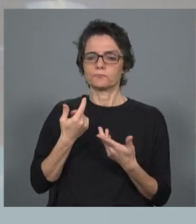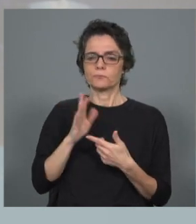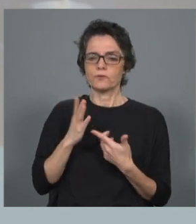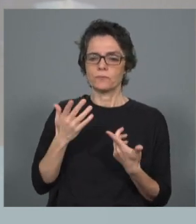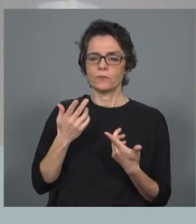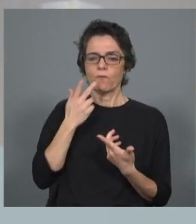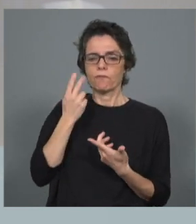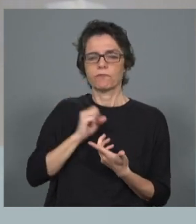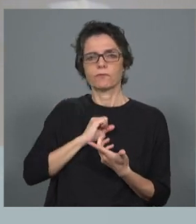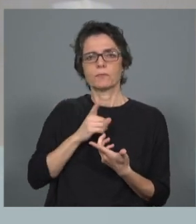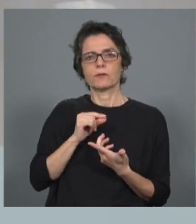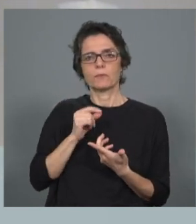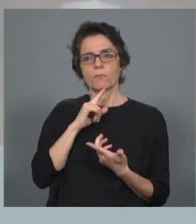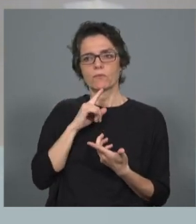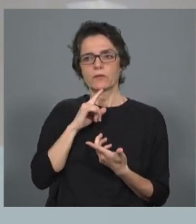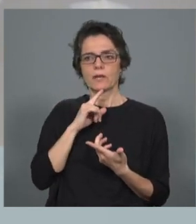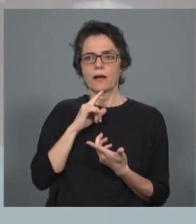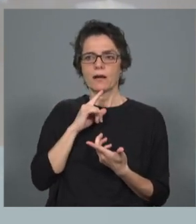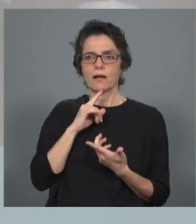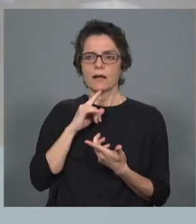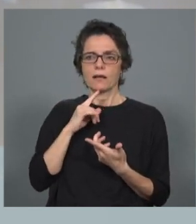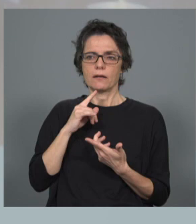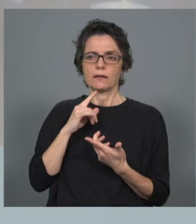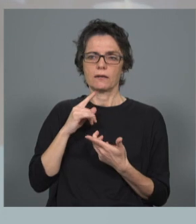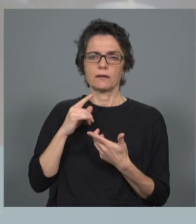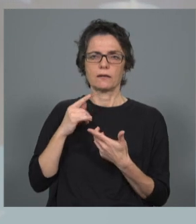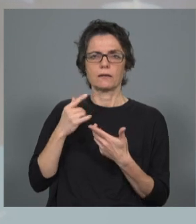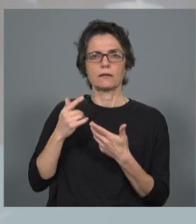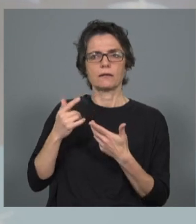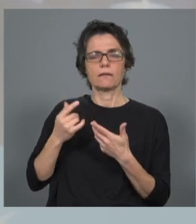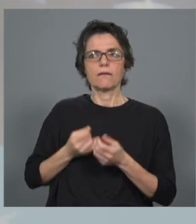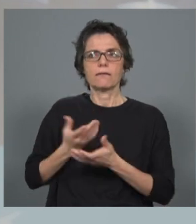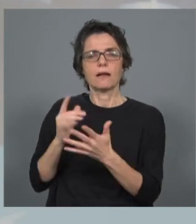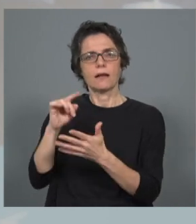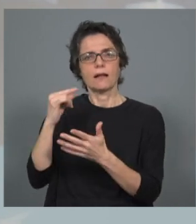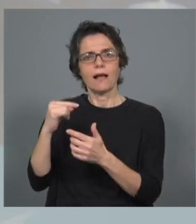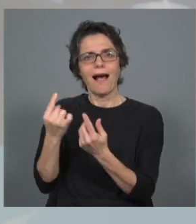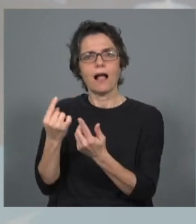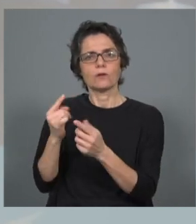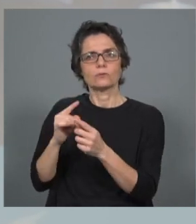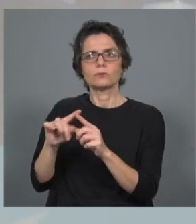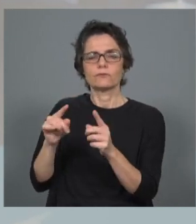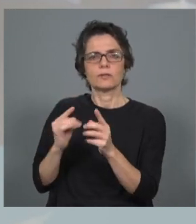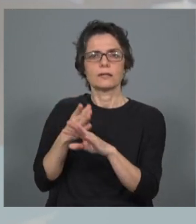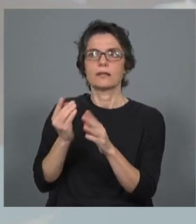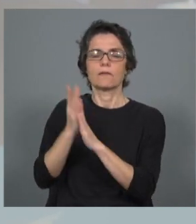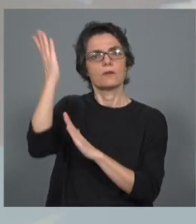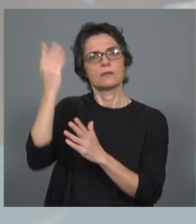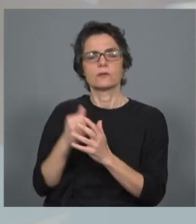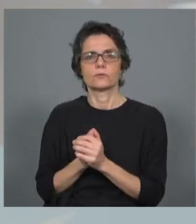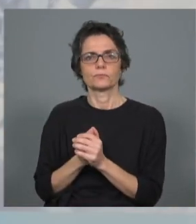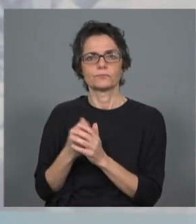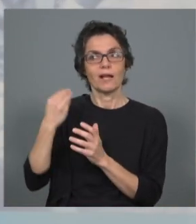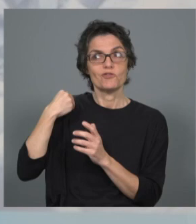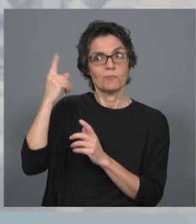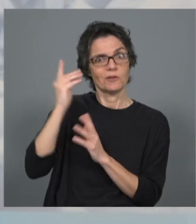a alguma coisa maior. E parece-me que, em termos de vocação, a vida também se lê assim, como resposta. Como resposta a alguém que chama. E nós já